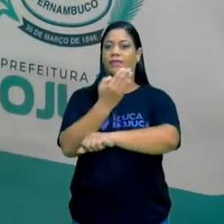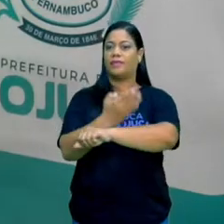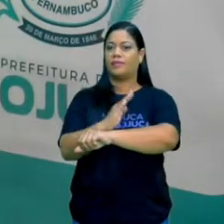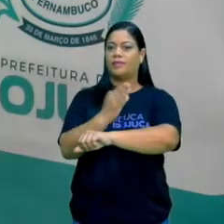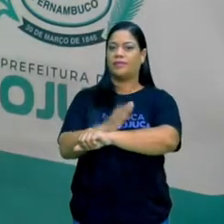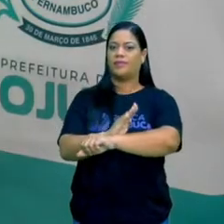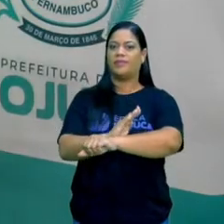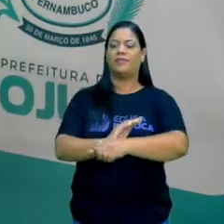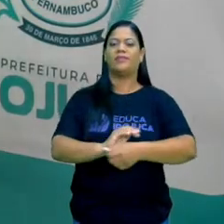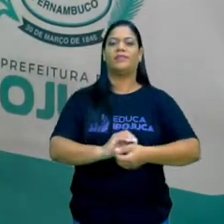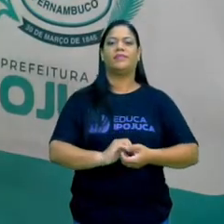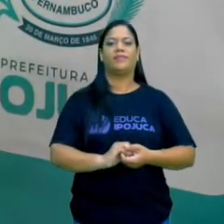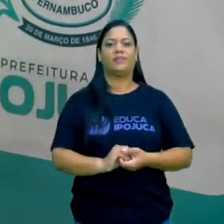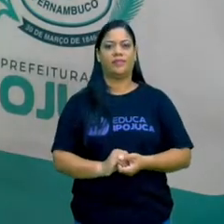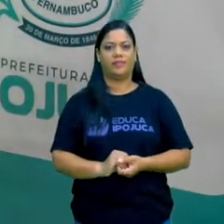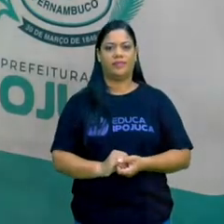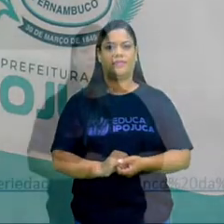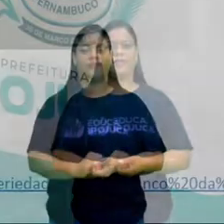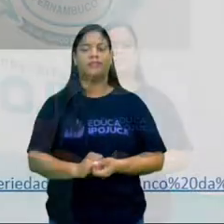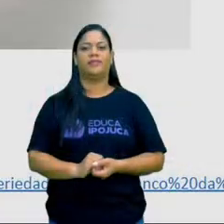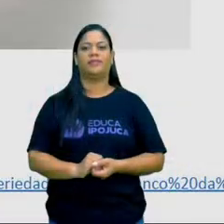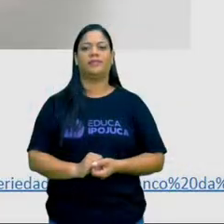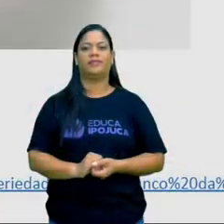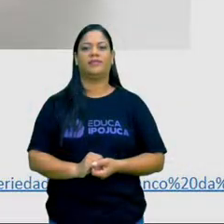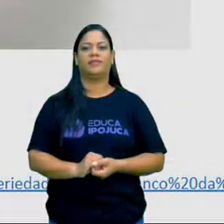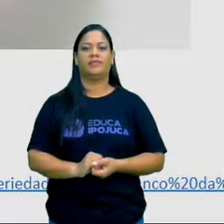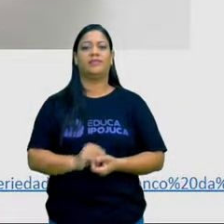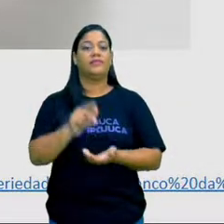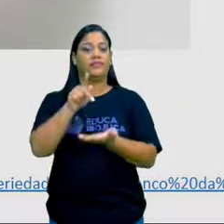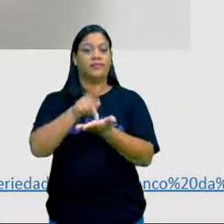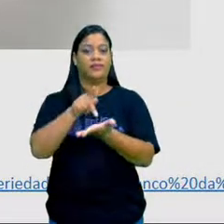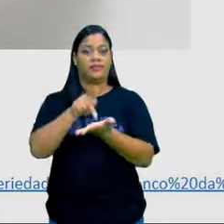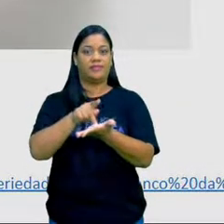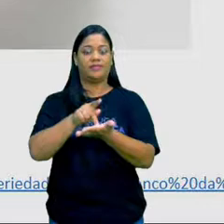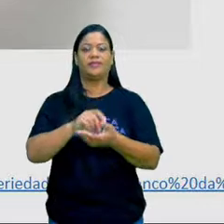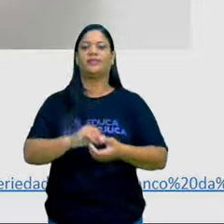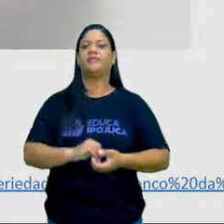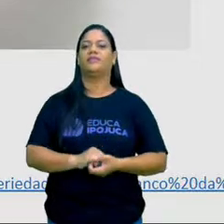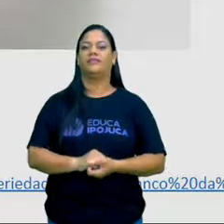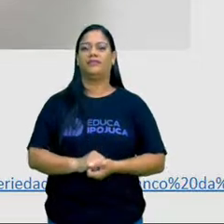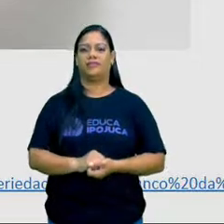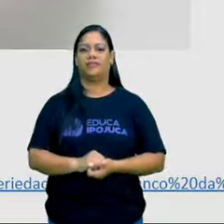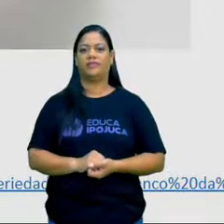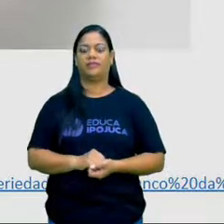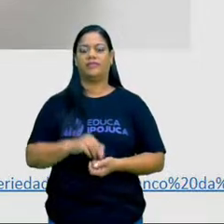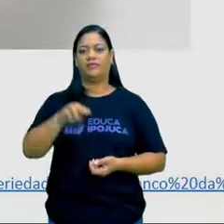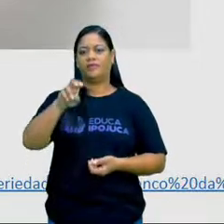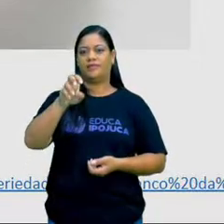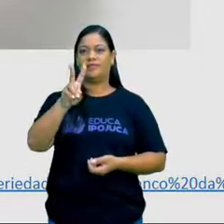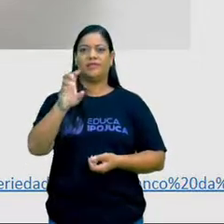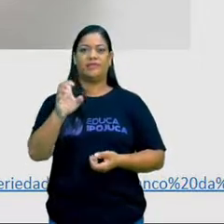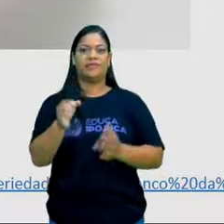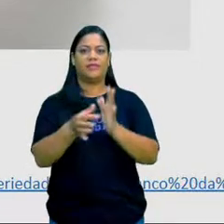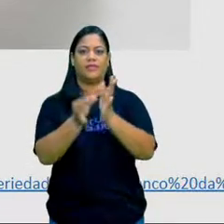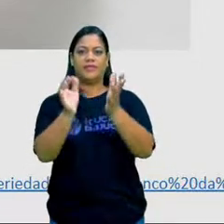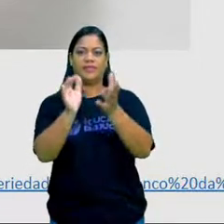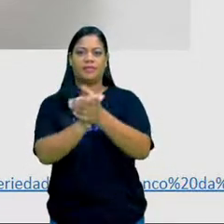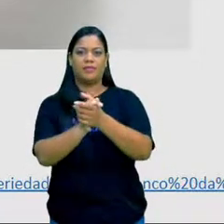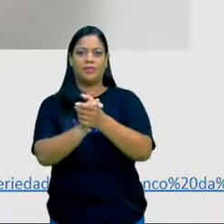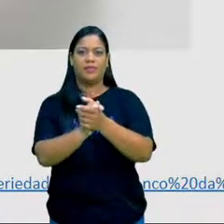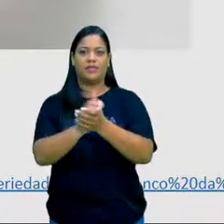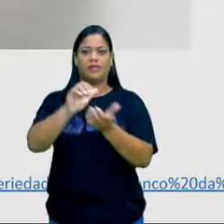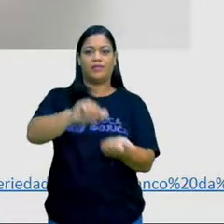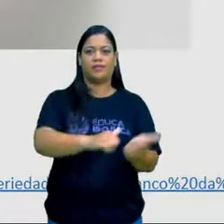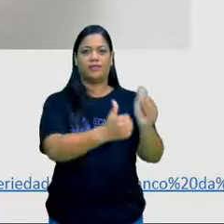branco, que no caso a associação material real, é neve, casamento,